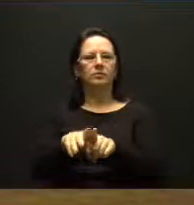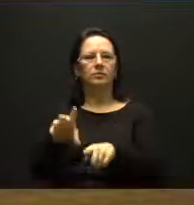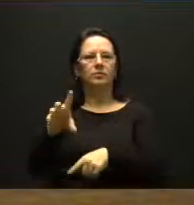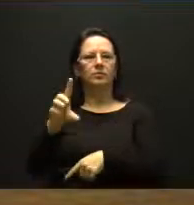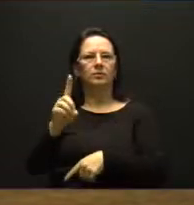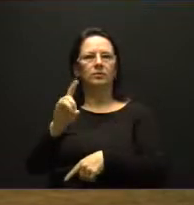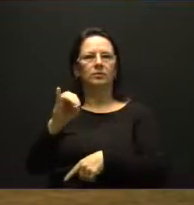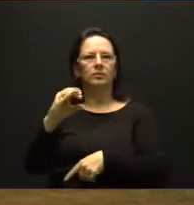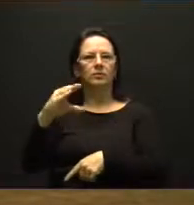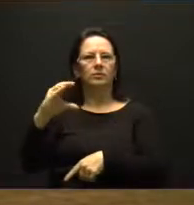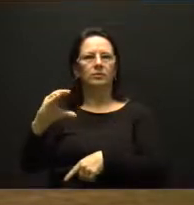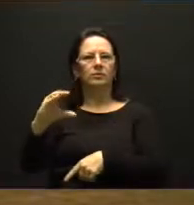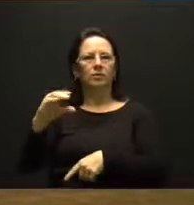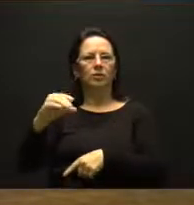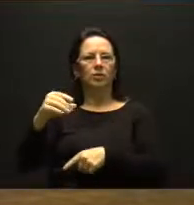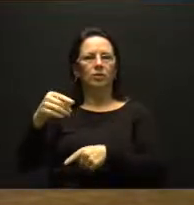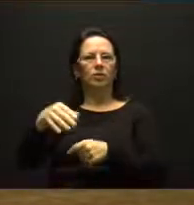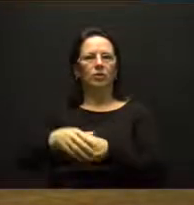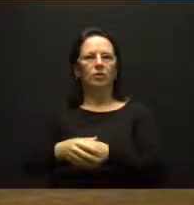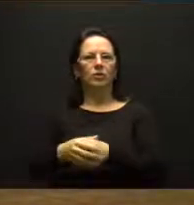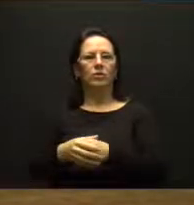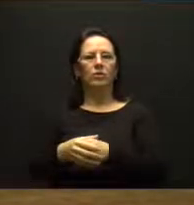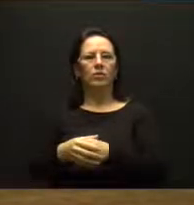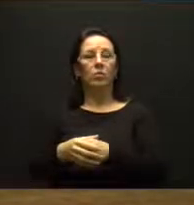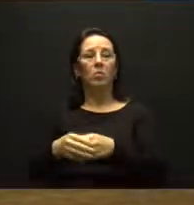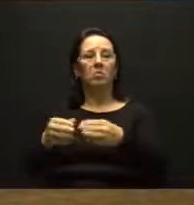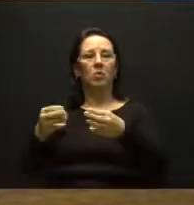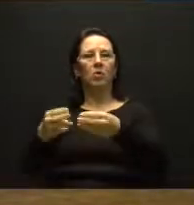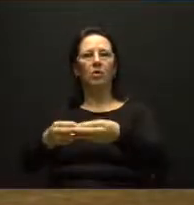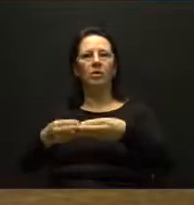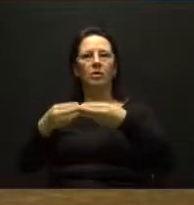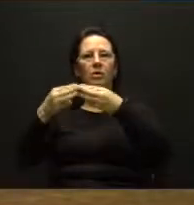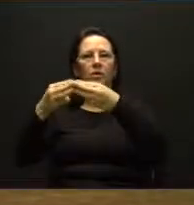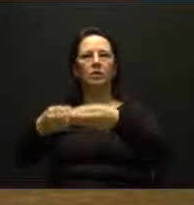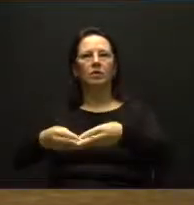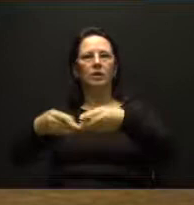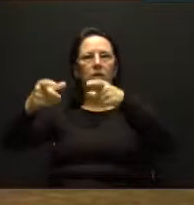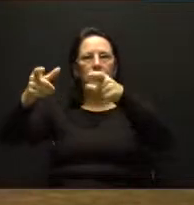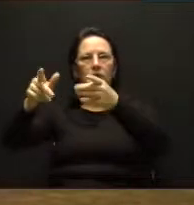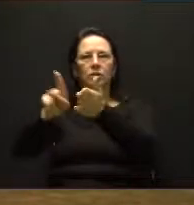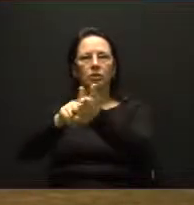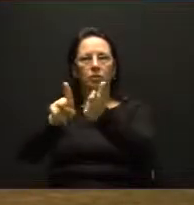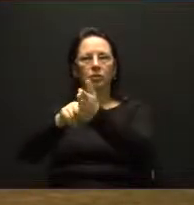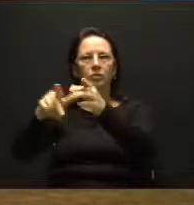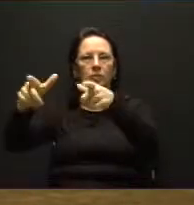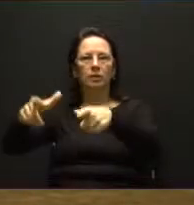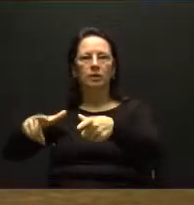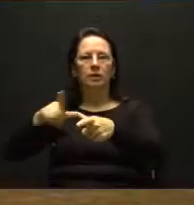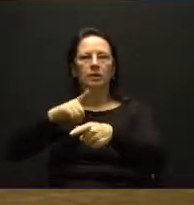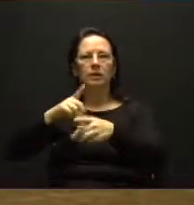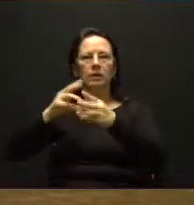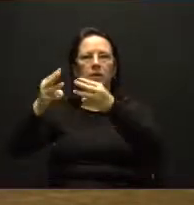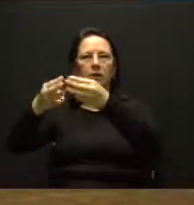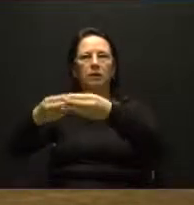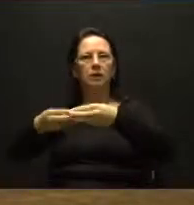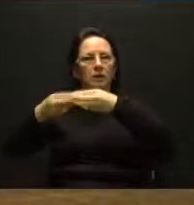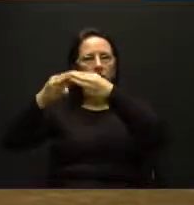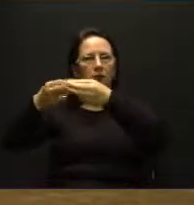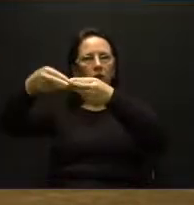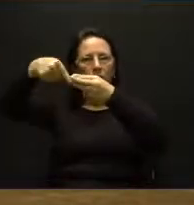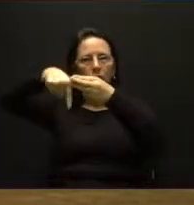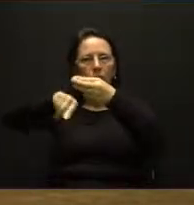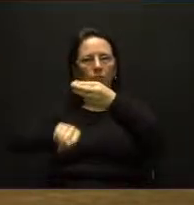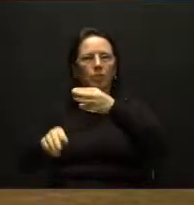aumentar o calado para entrar navios ali então essa comissão vereador rafael é de suma importância até